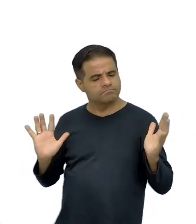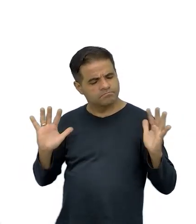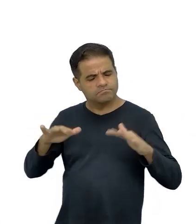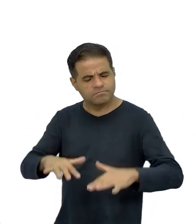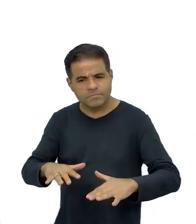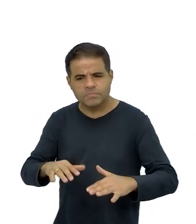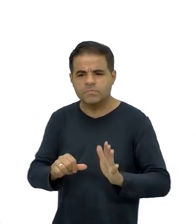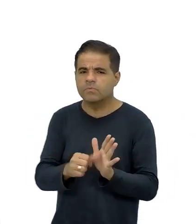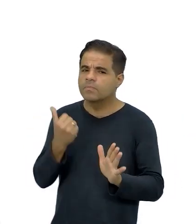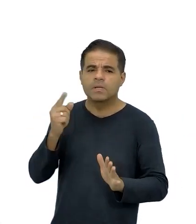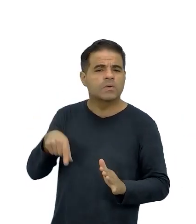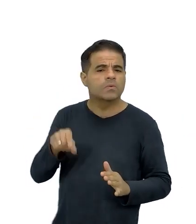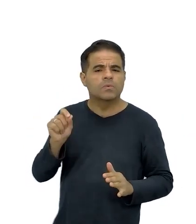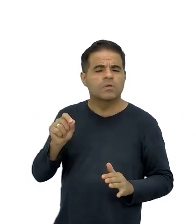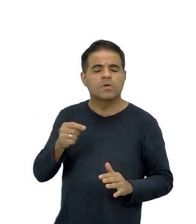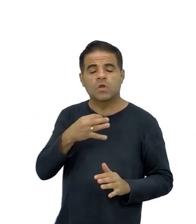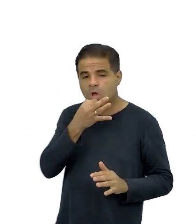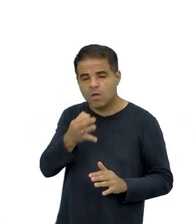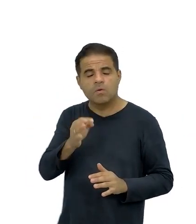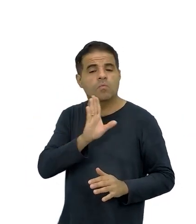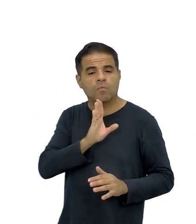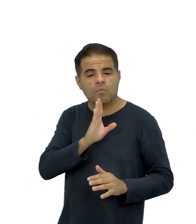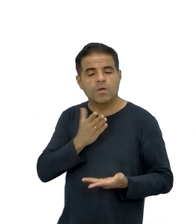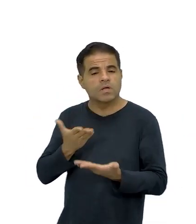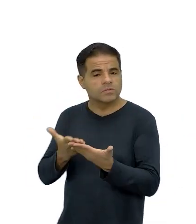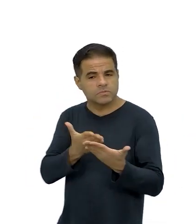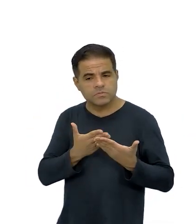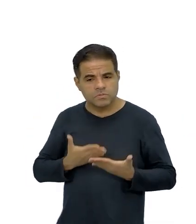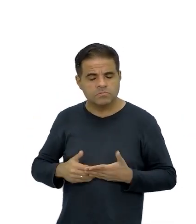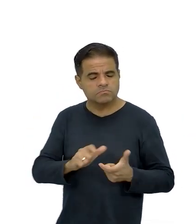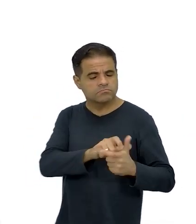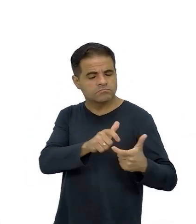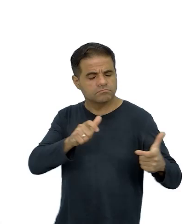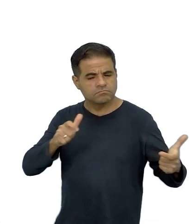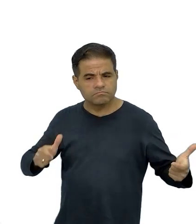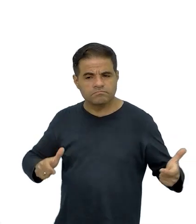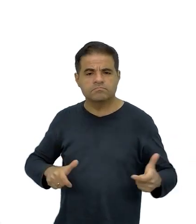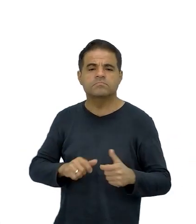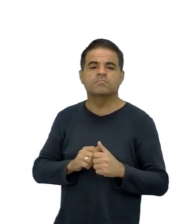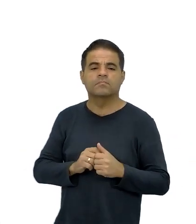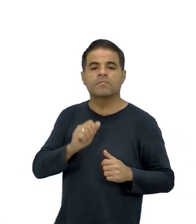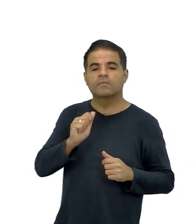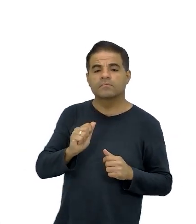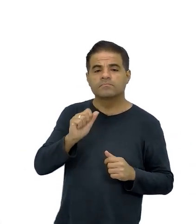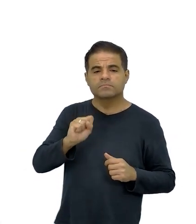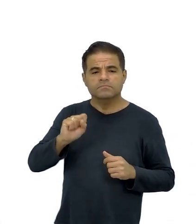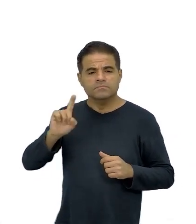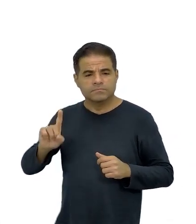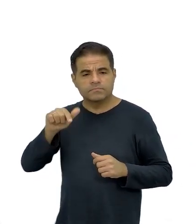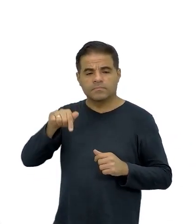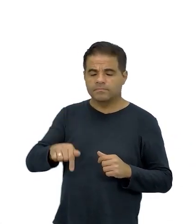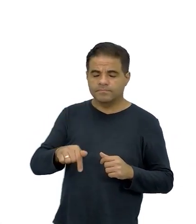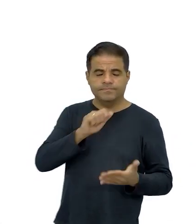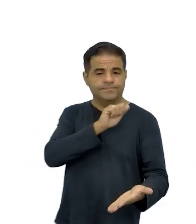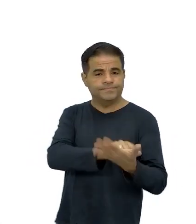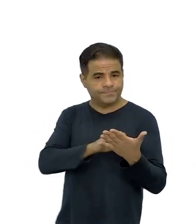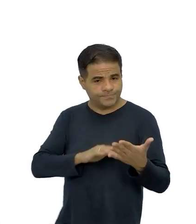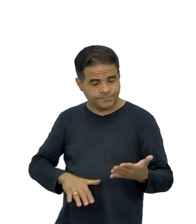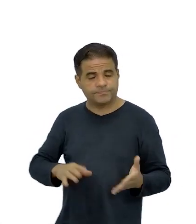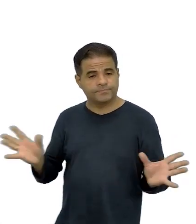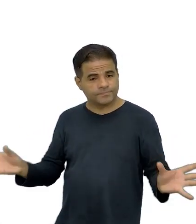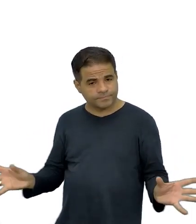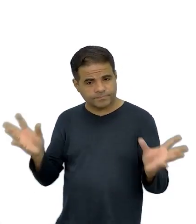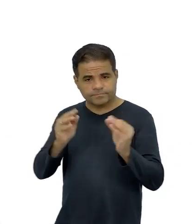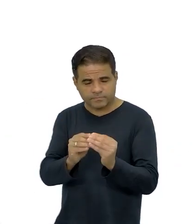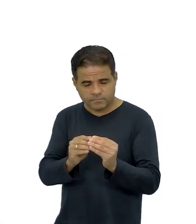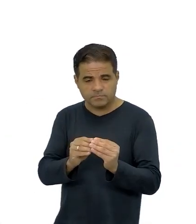O primeiro momento, nós vamos conhecer as aulas que estruturam a SD7 de língua portuguesa e as atividades que as